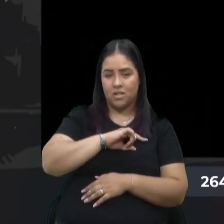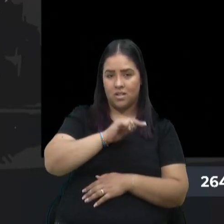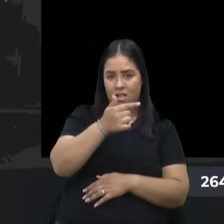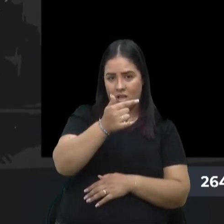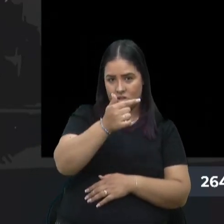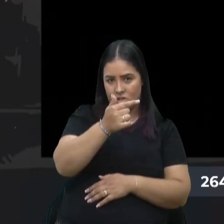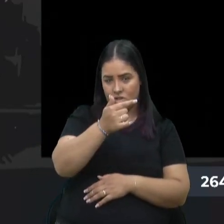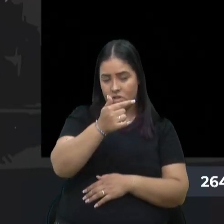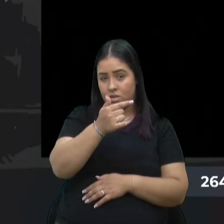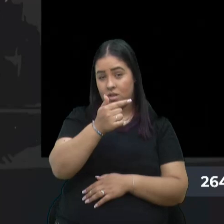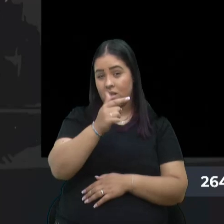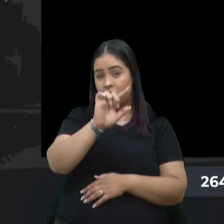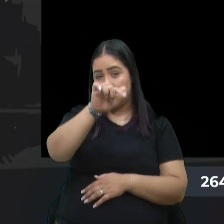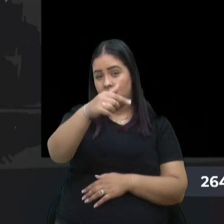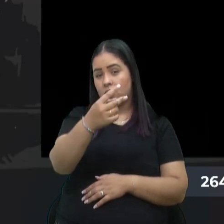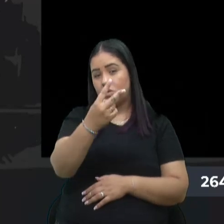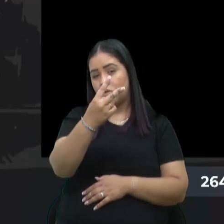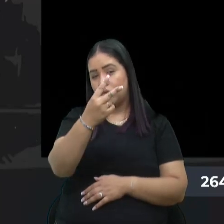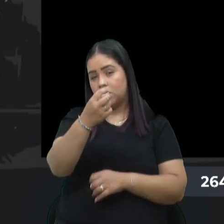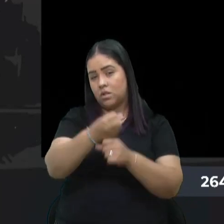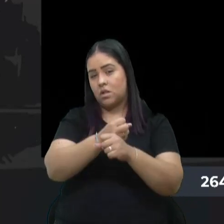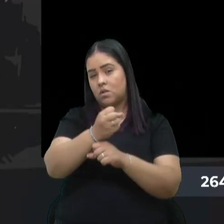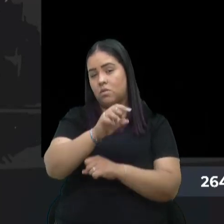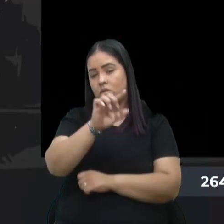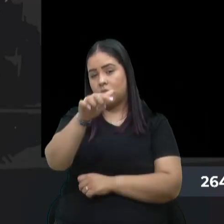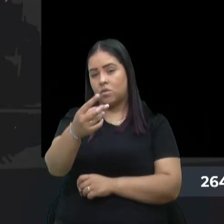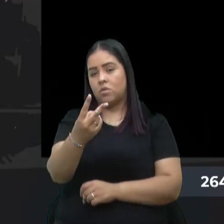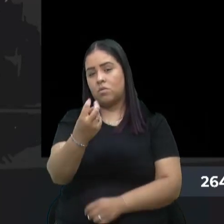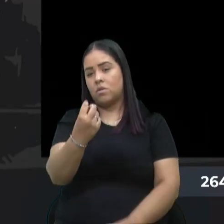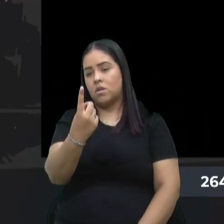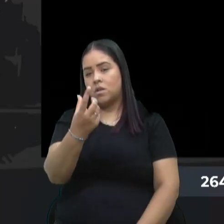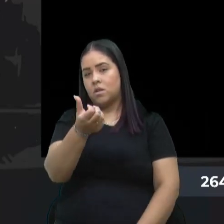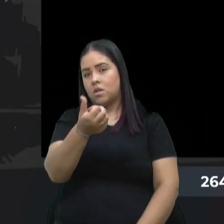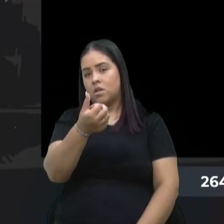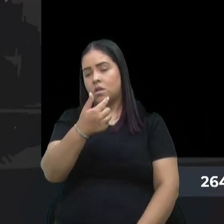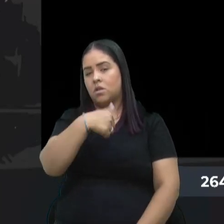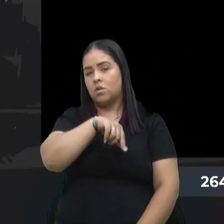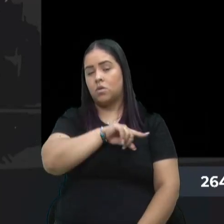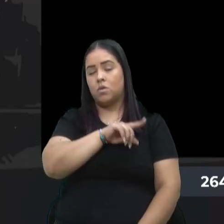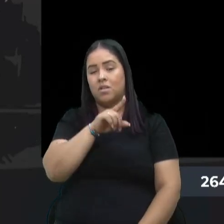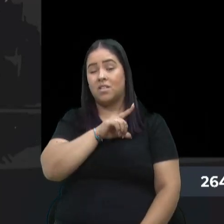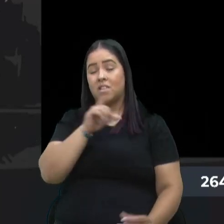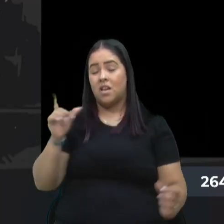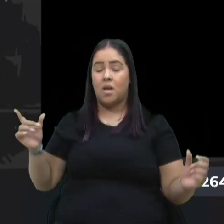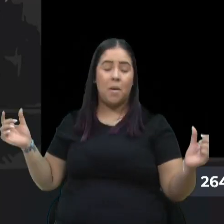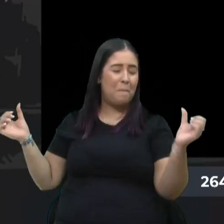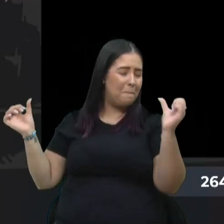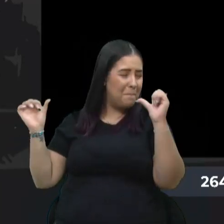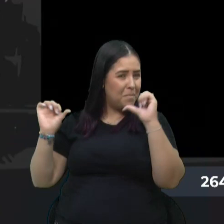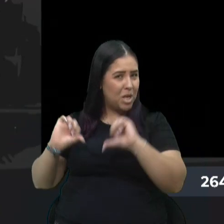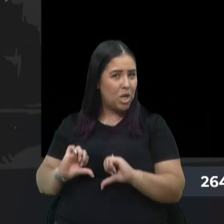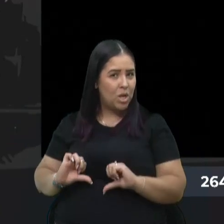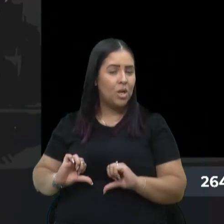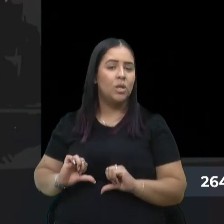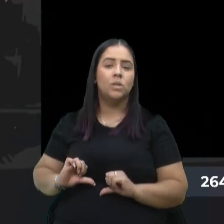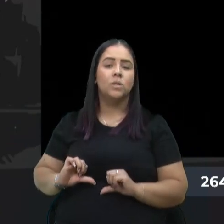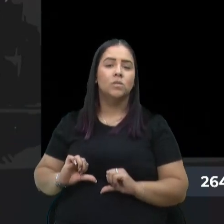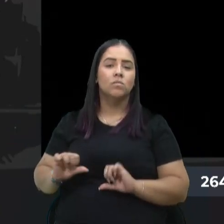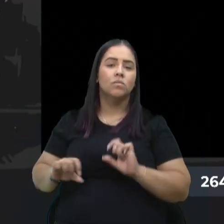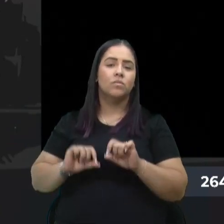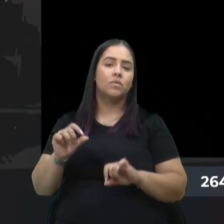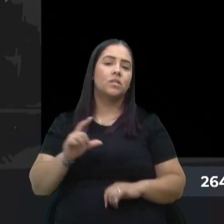depois, 2016, no governo Dilma, nós tivemos a pior história de